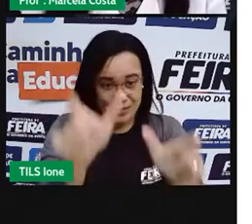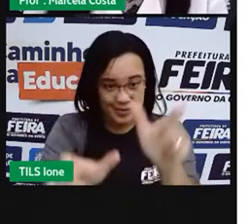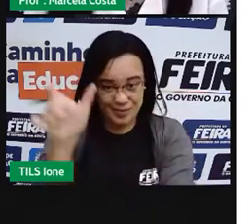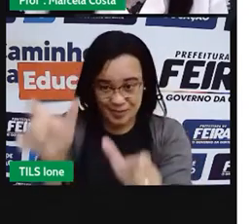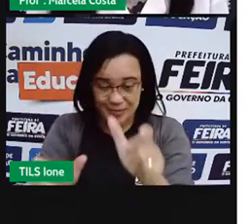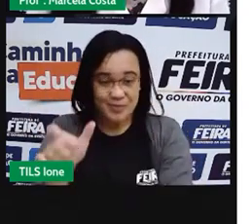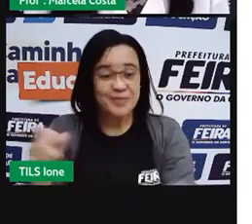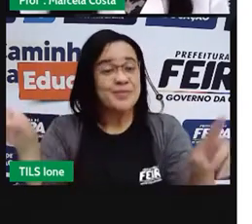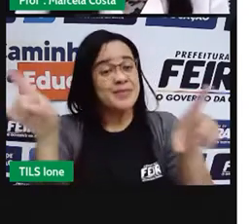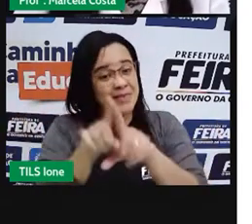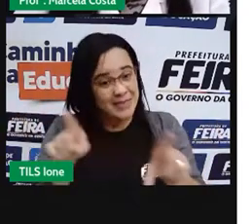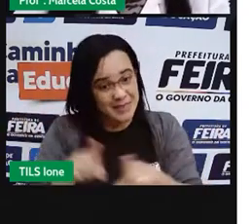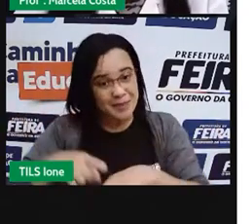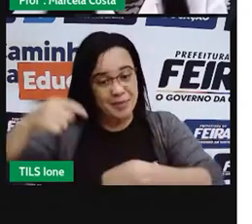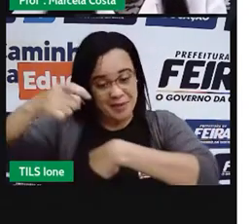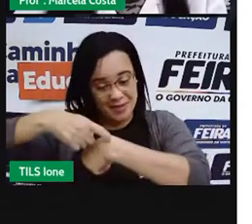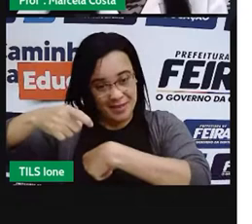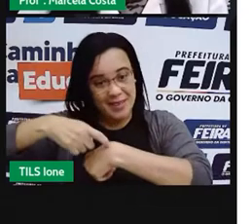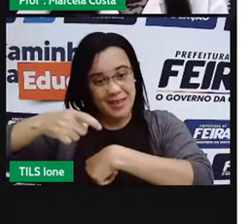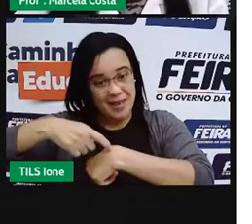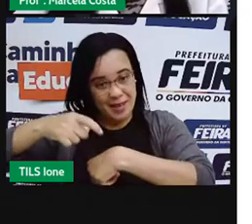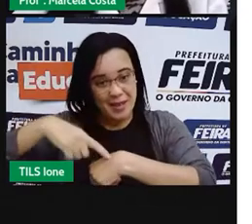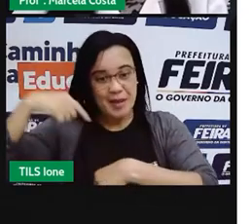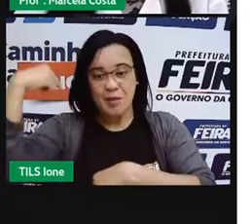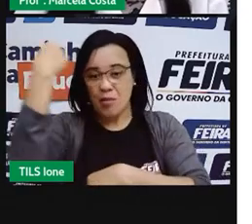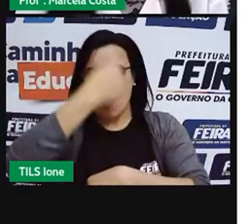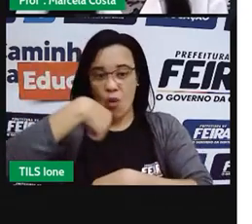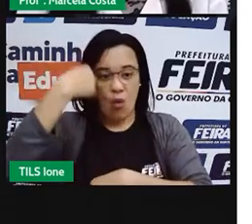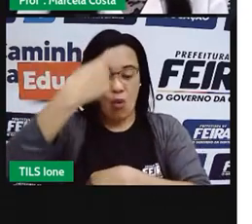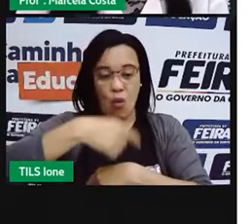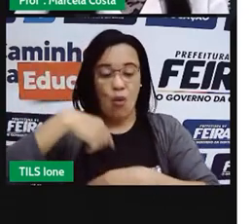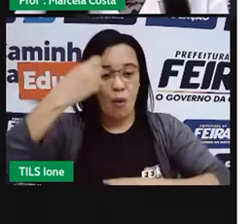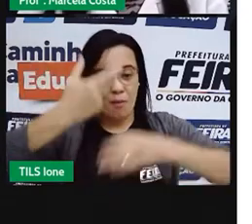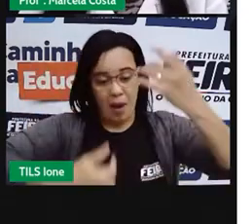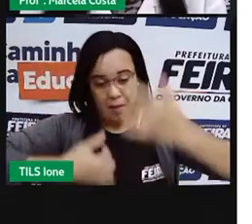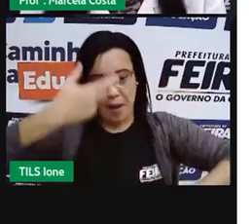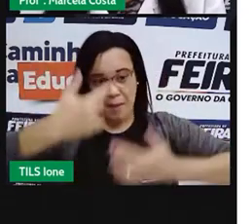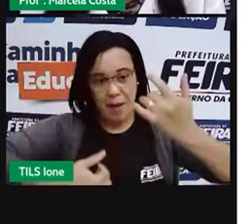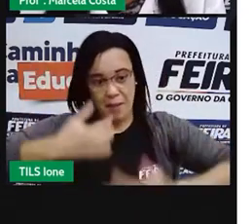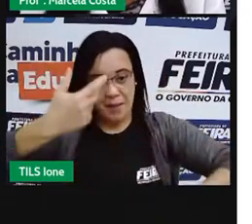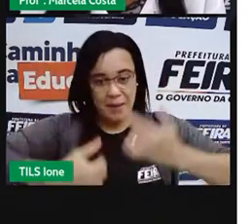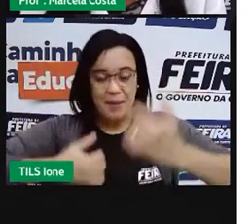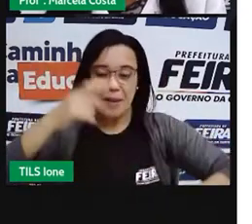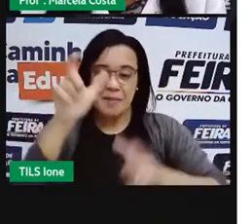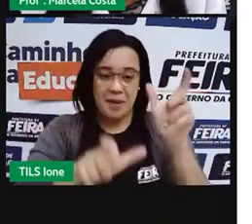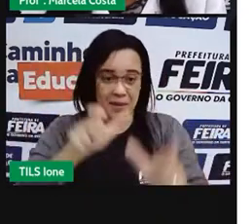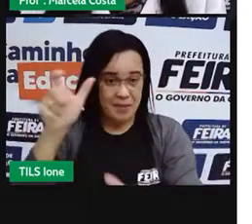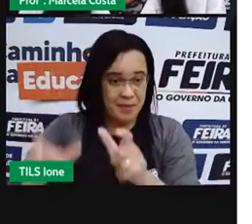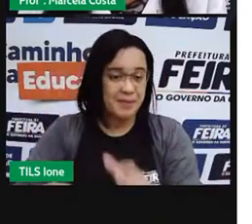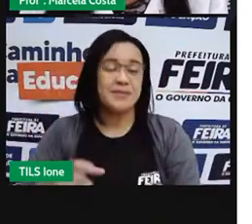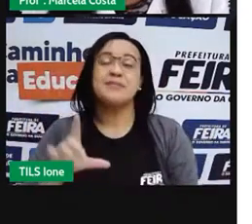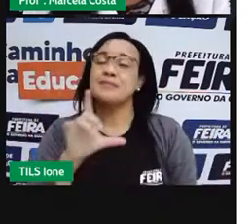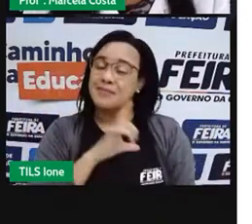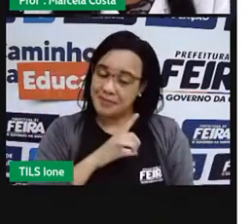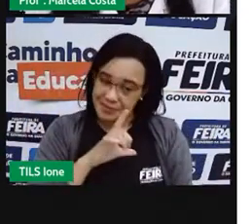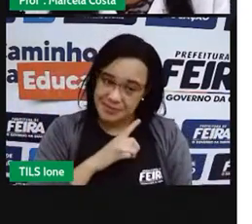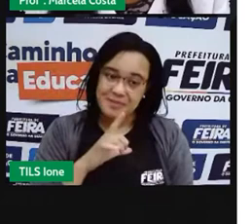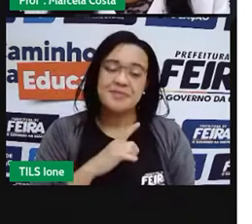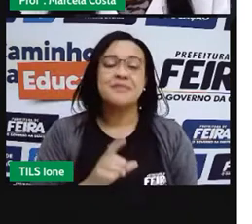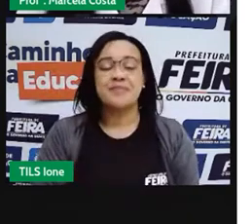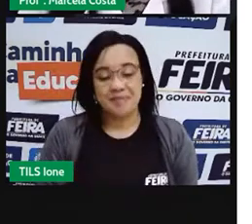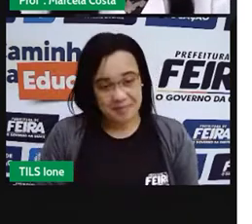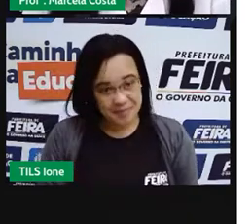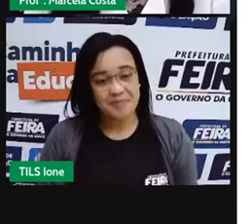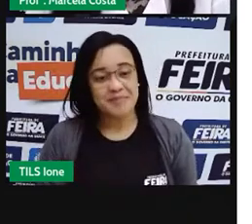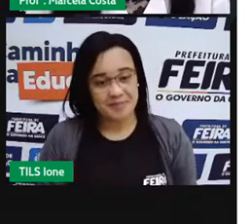um narrador, né, que é aquela pessoa que faz, que vai contando o que está acontecendo na história. Ele pode ser um